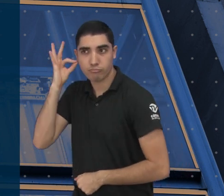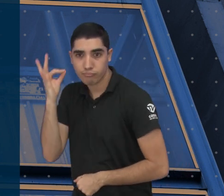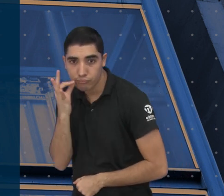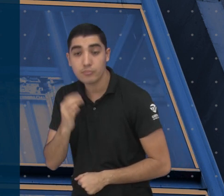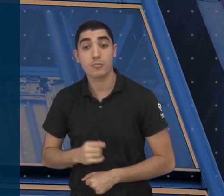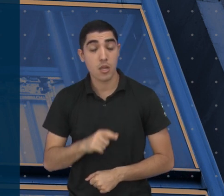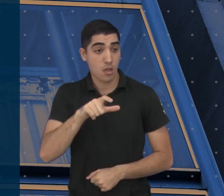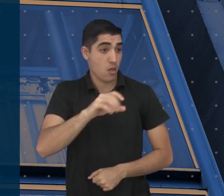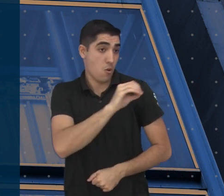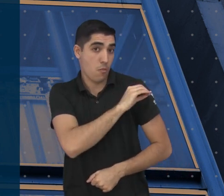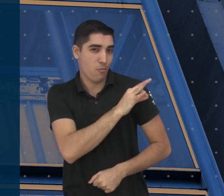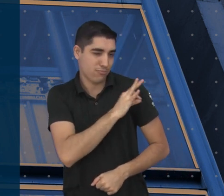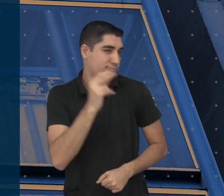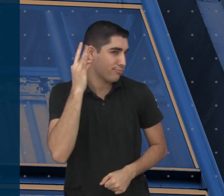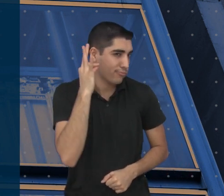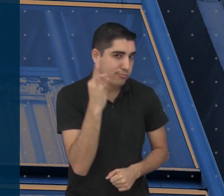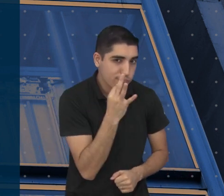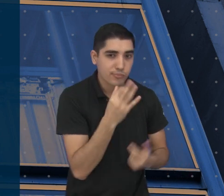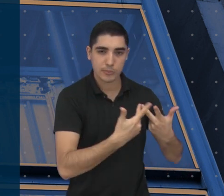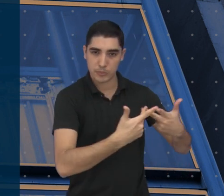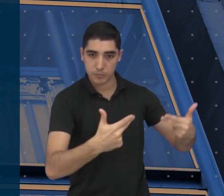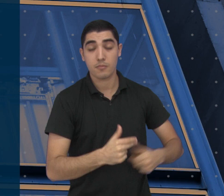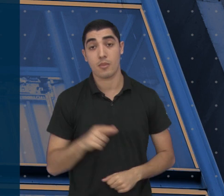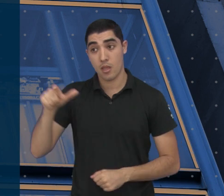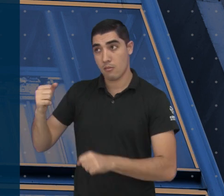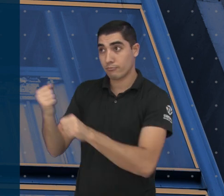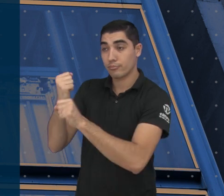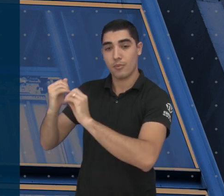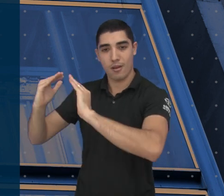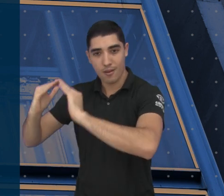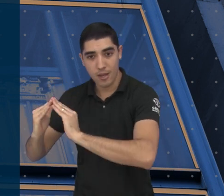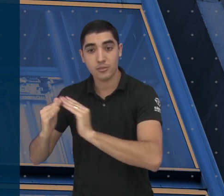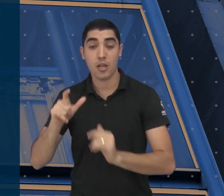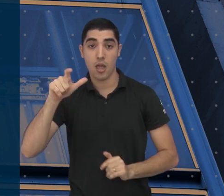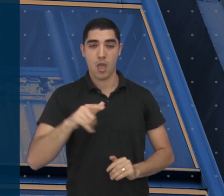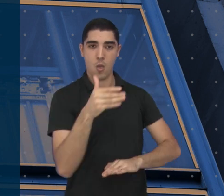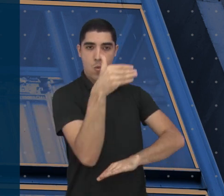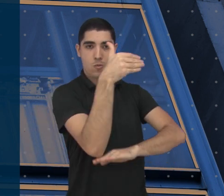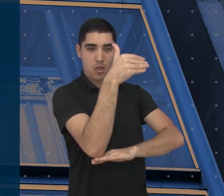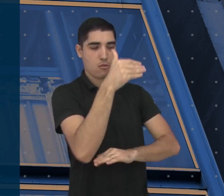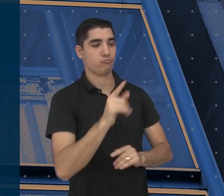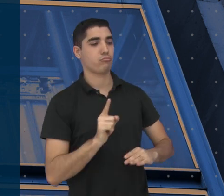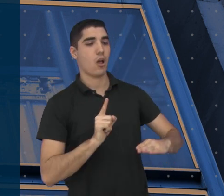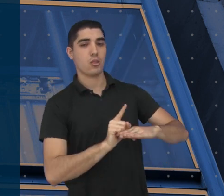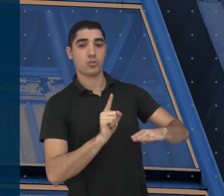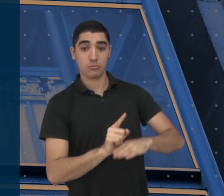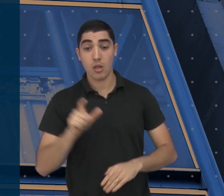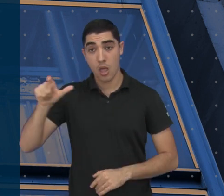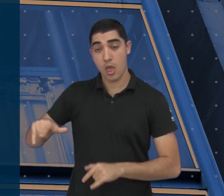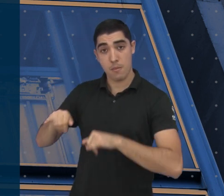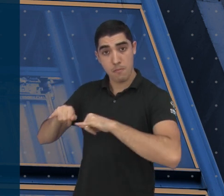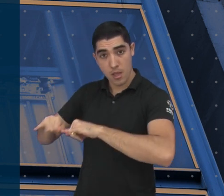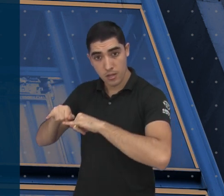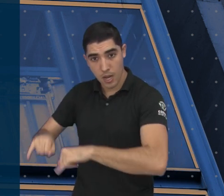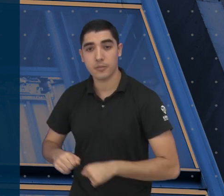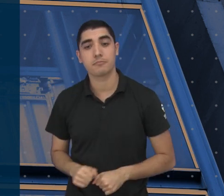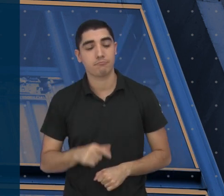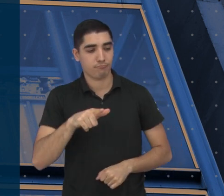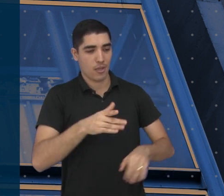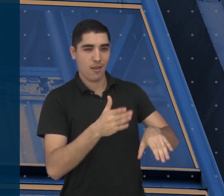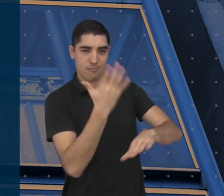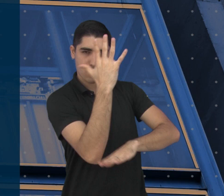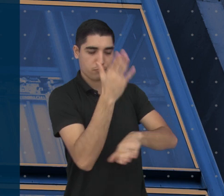teleatendimento ativo, operador de telemarketing, pedreiro, recepcionista de hotel, repositor em supermercados,